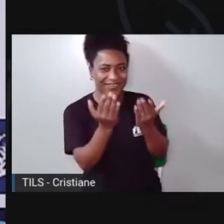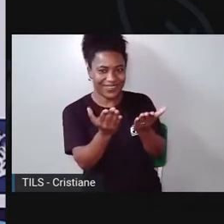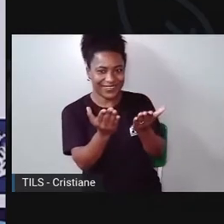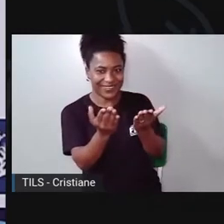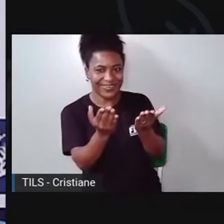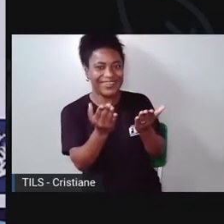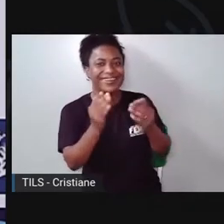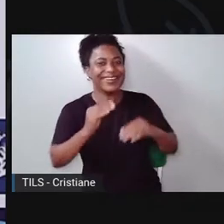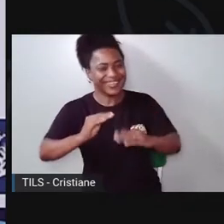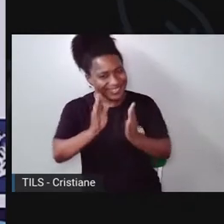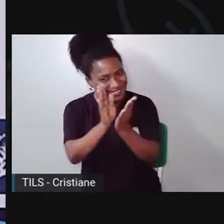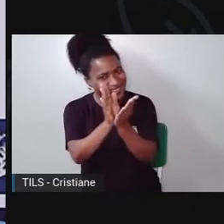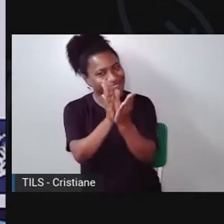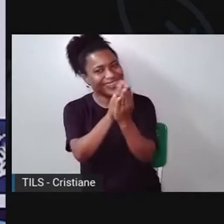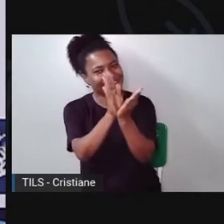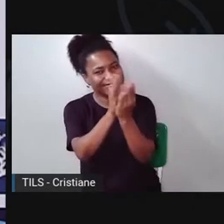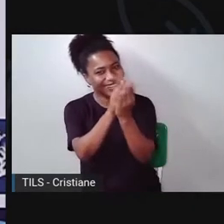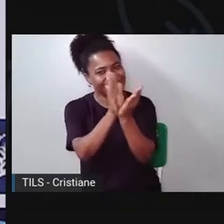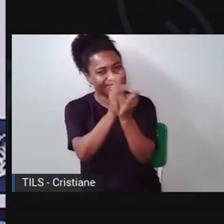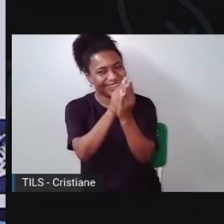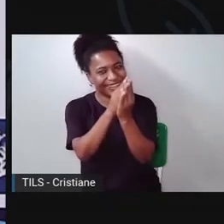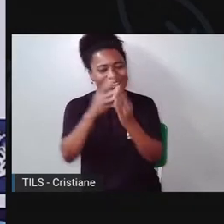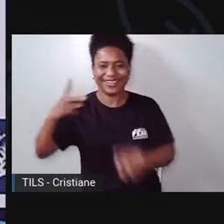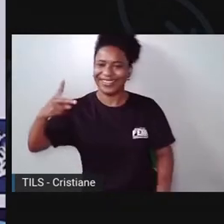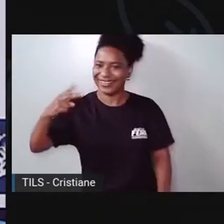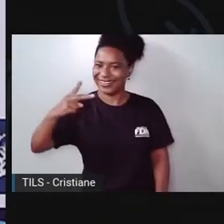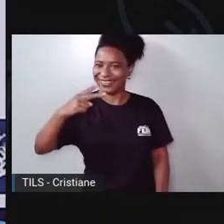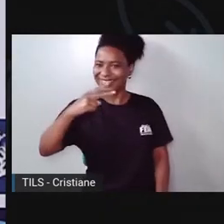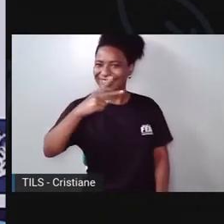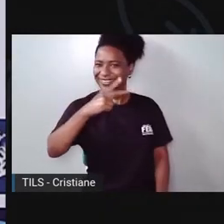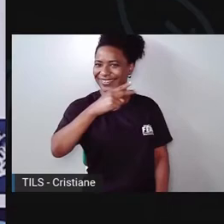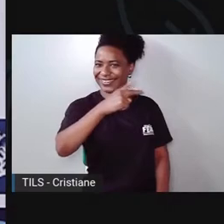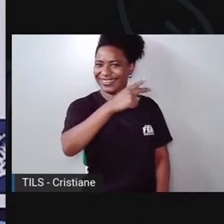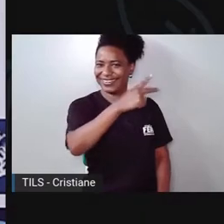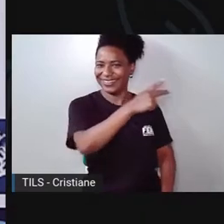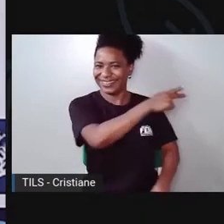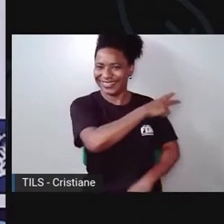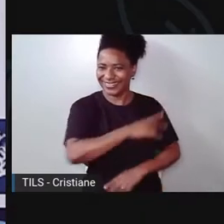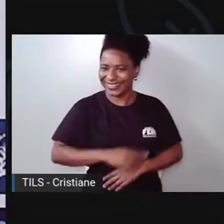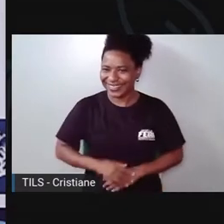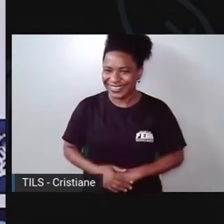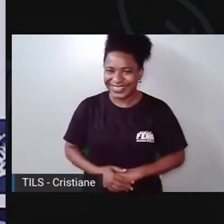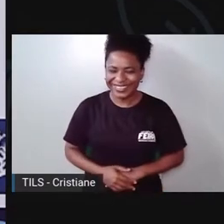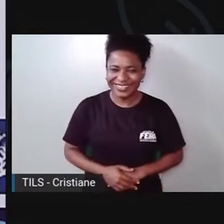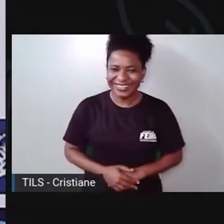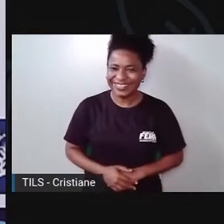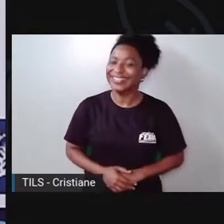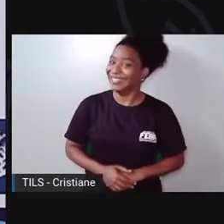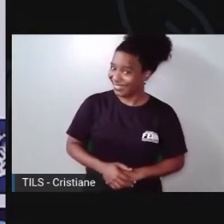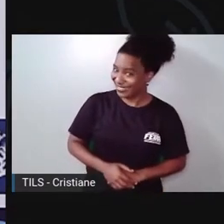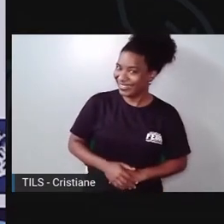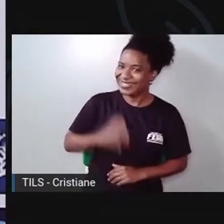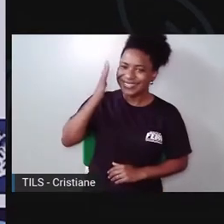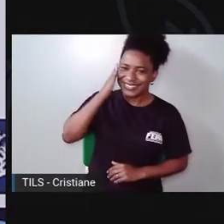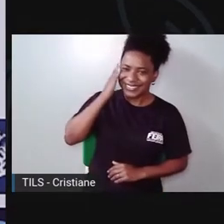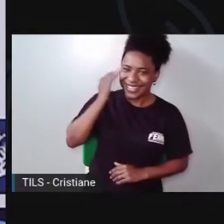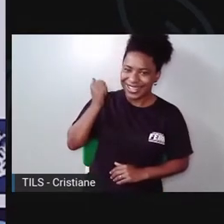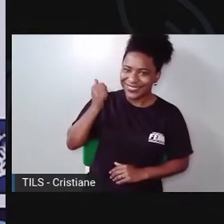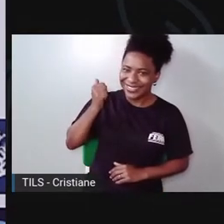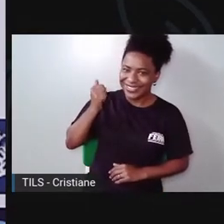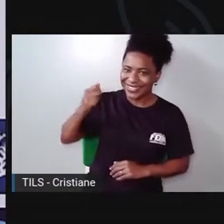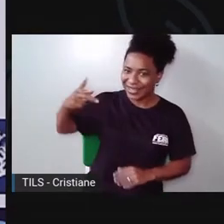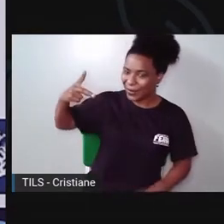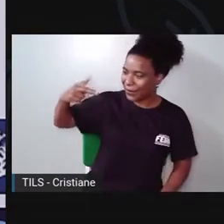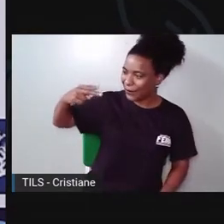e esse aqui para o jacaré é uma tesoura você sabe nos as usou ó